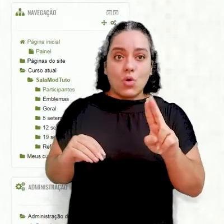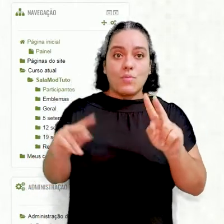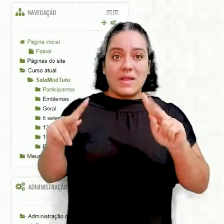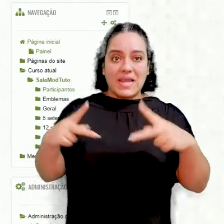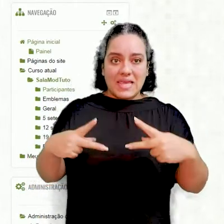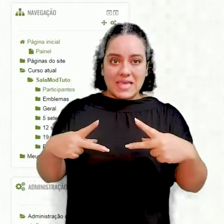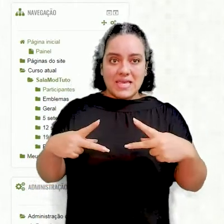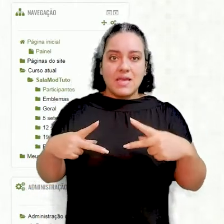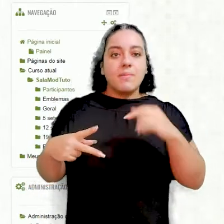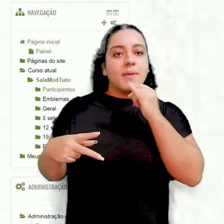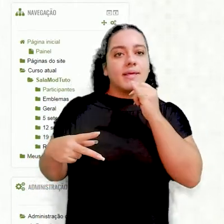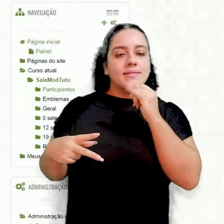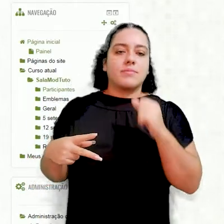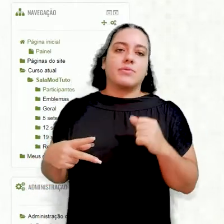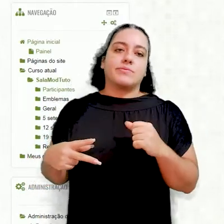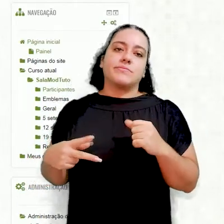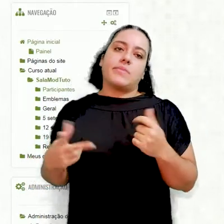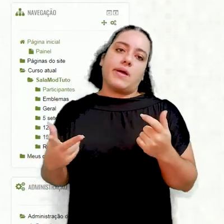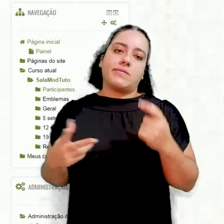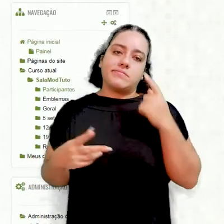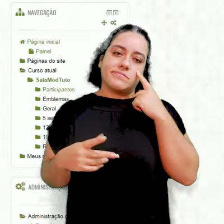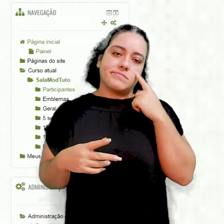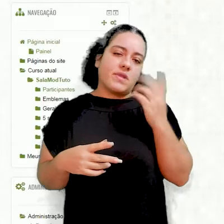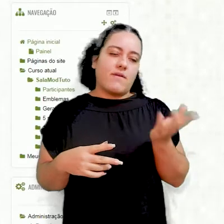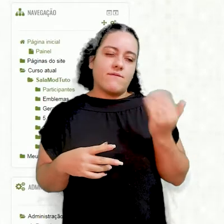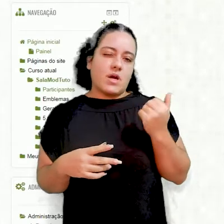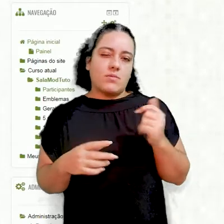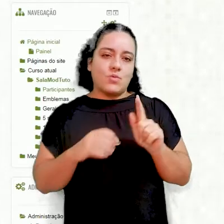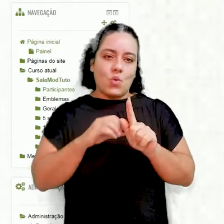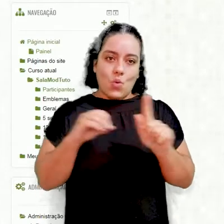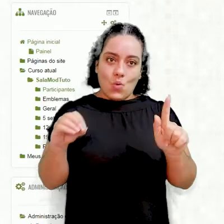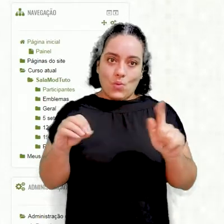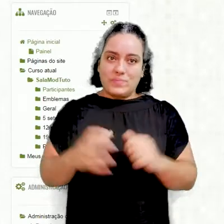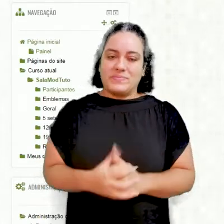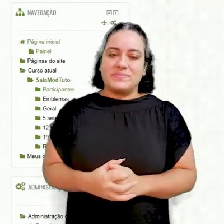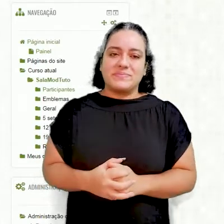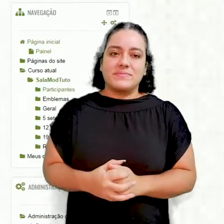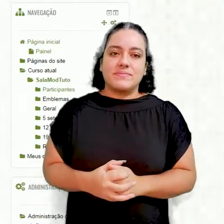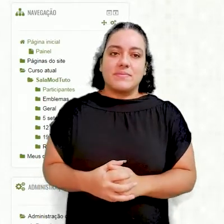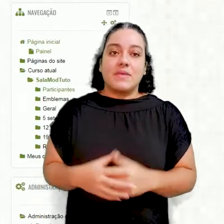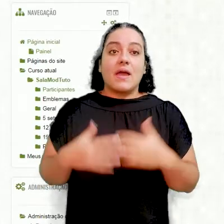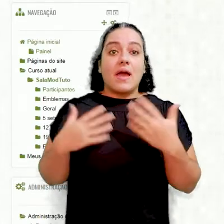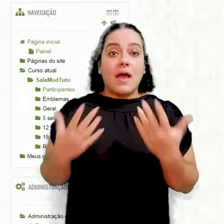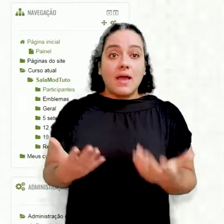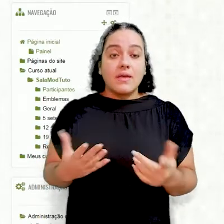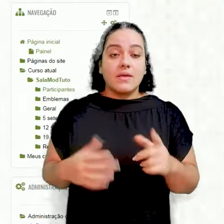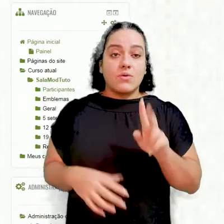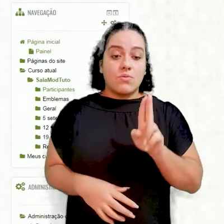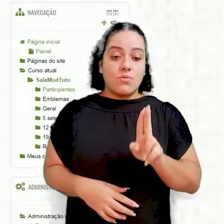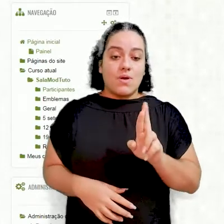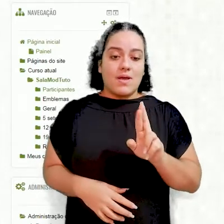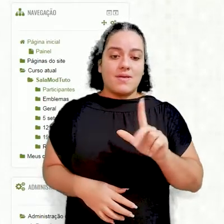por exemplo, vamos ao Google e então a URL